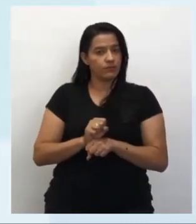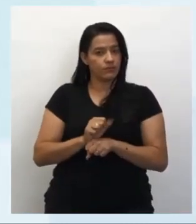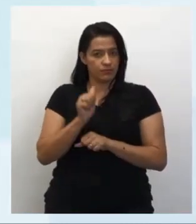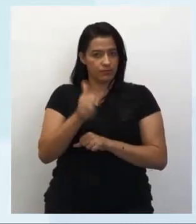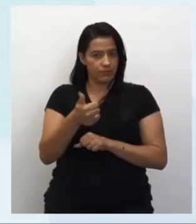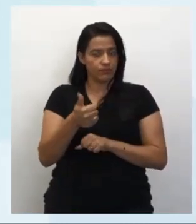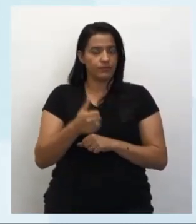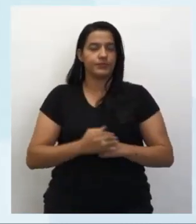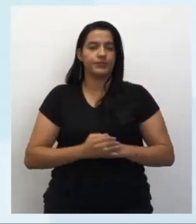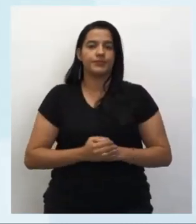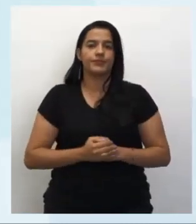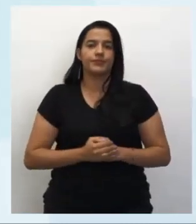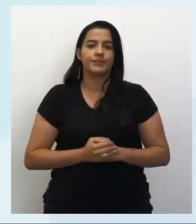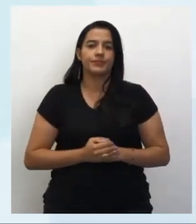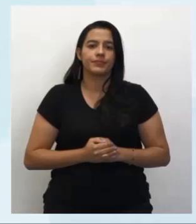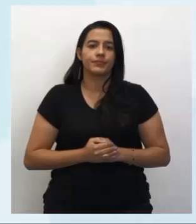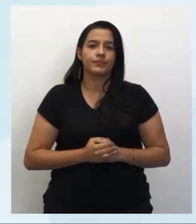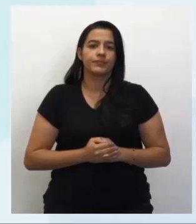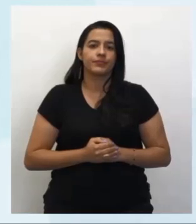vídeo.